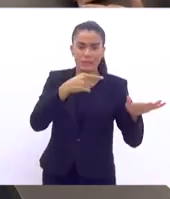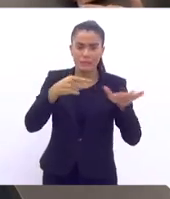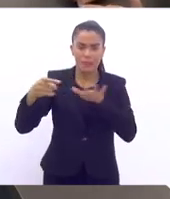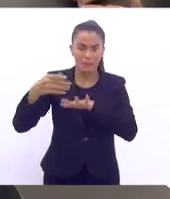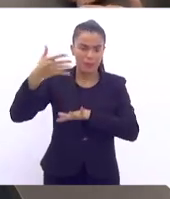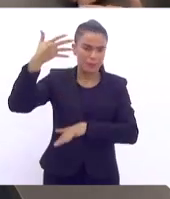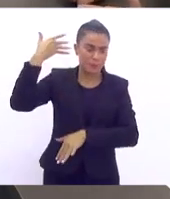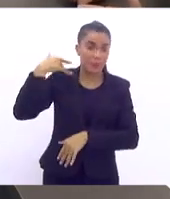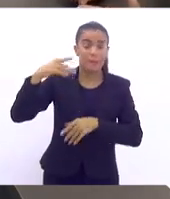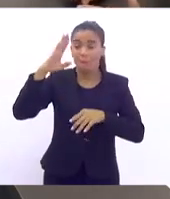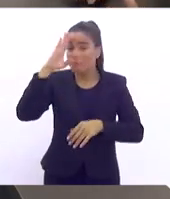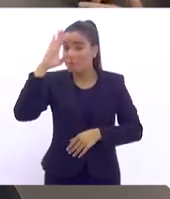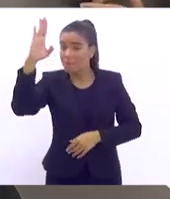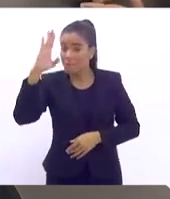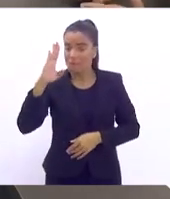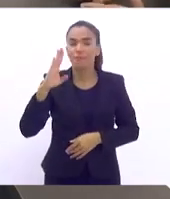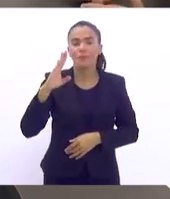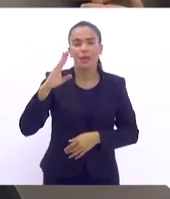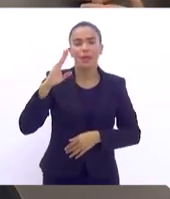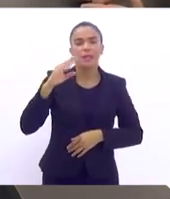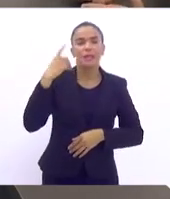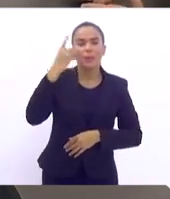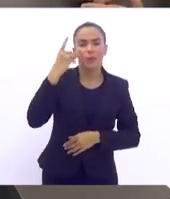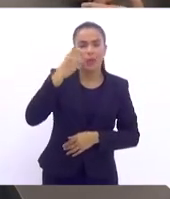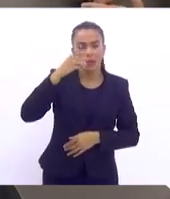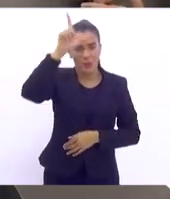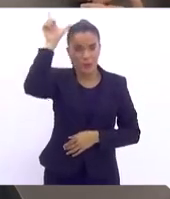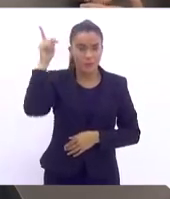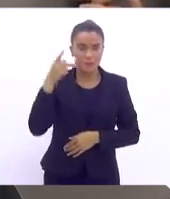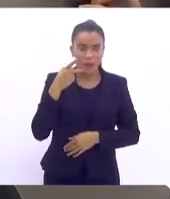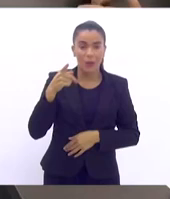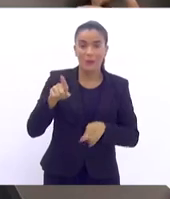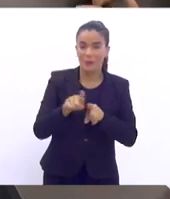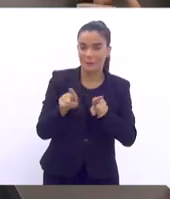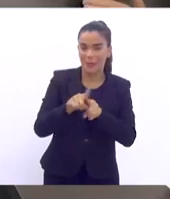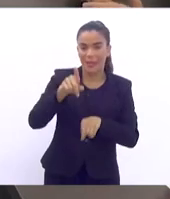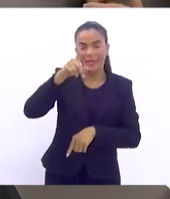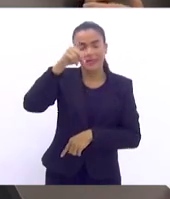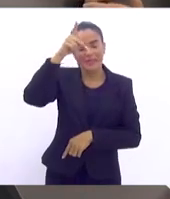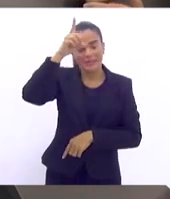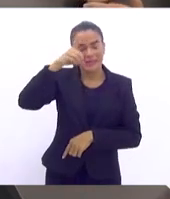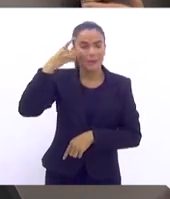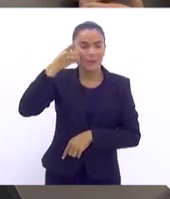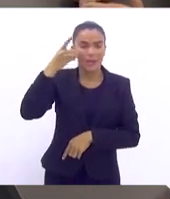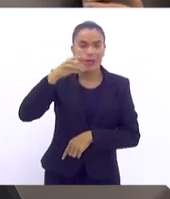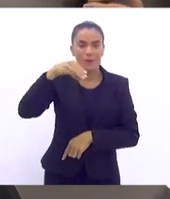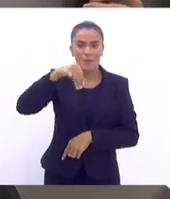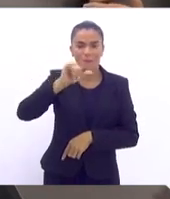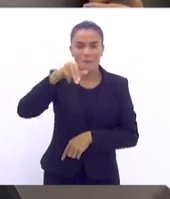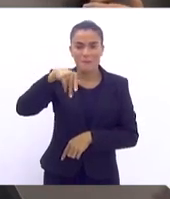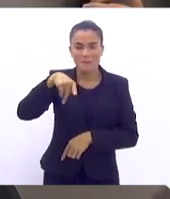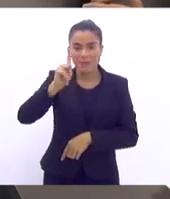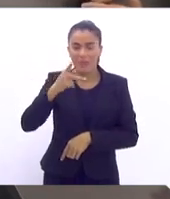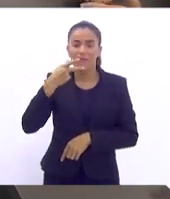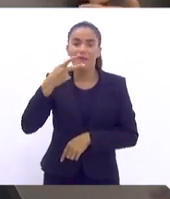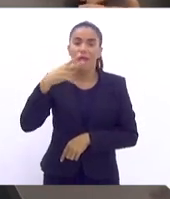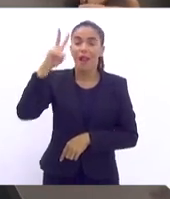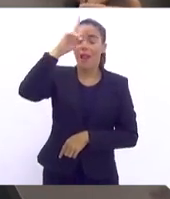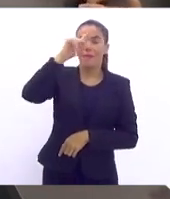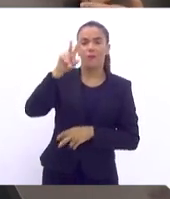principalmente aqui com o deputado mink Deputado Luiz Paulo que trouxeram a memória do que a casa já discutiu sobre a matéria e